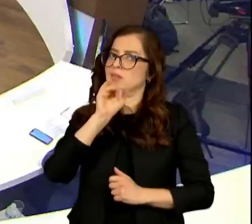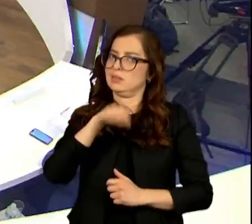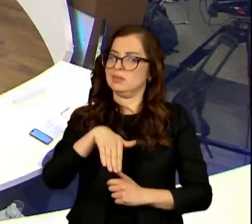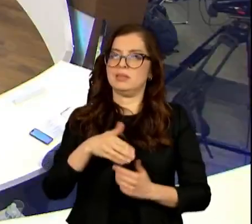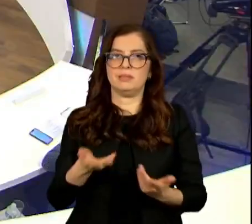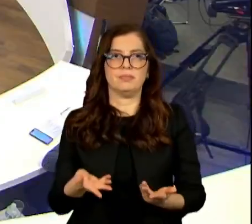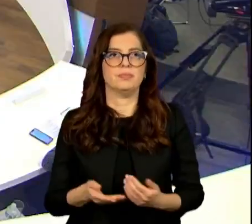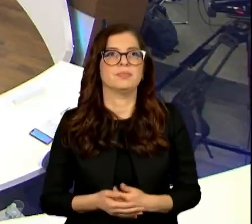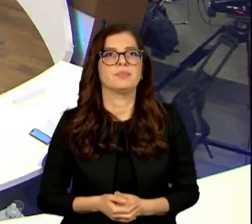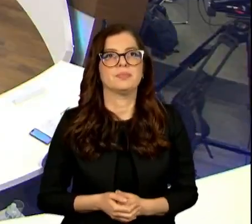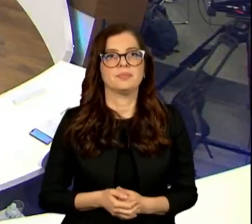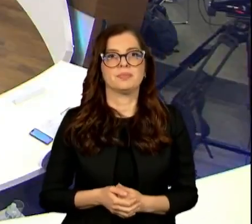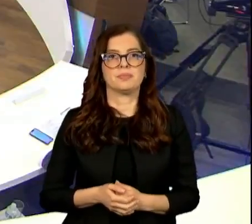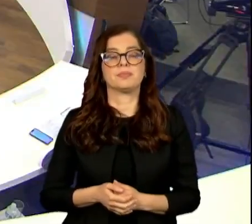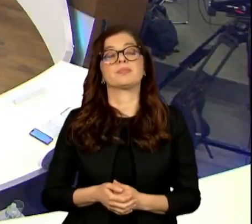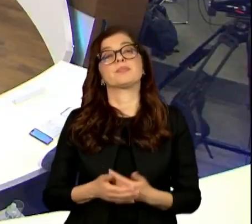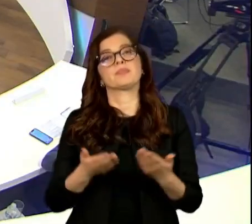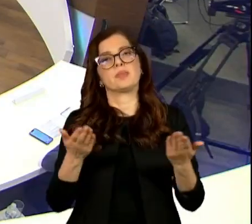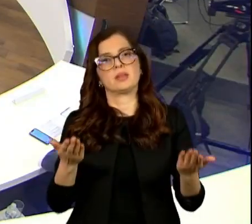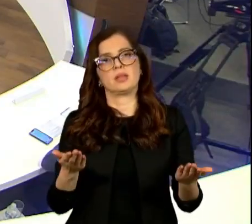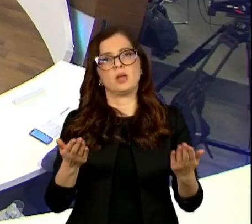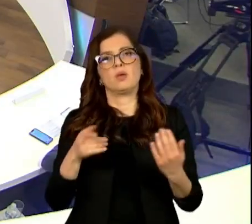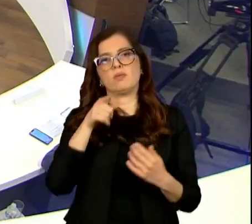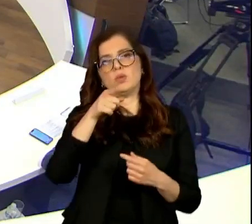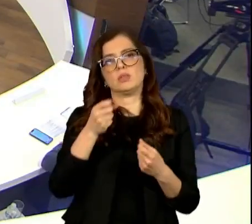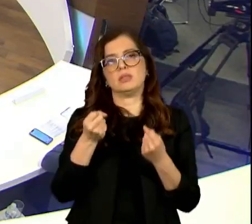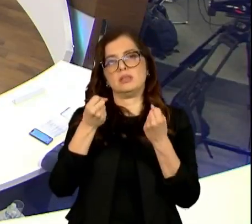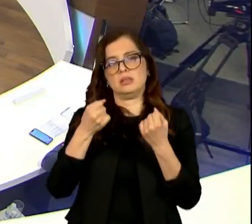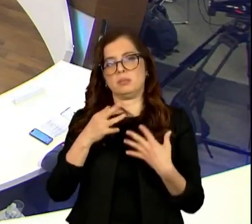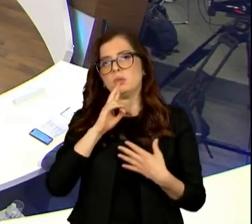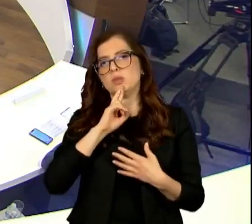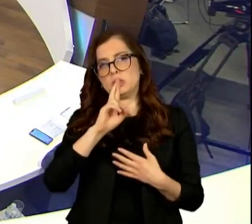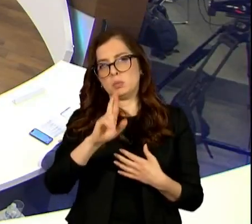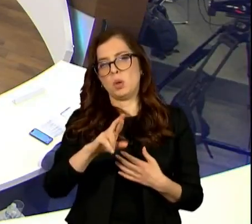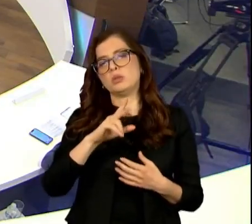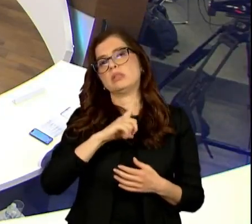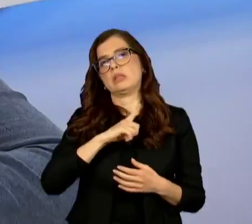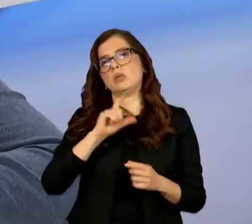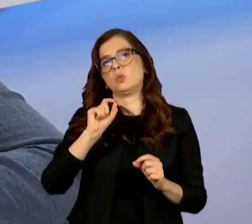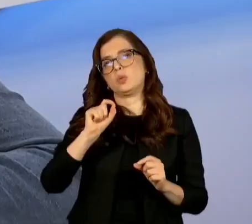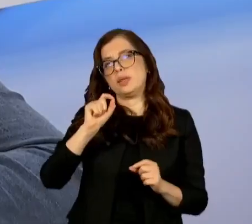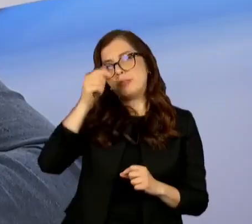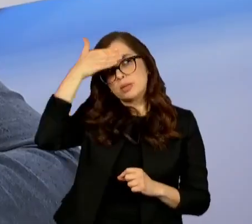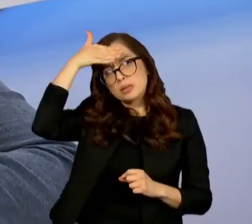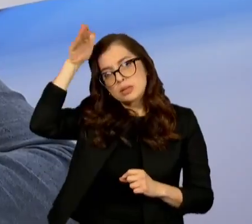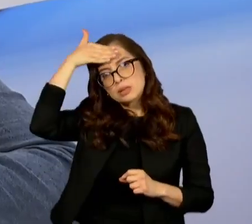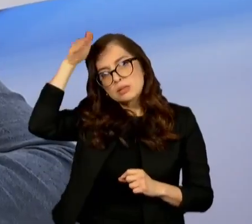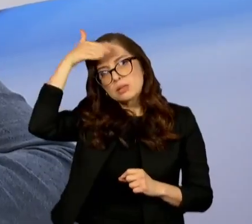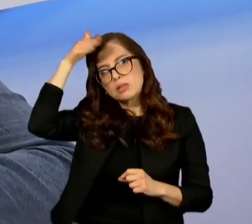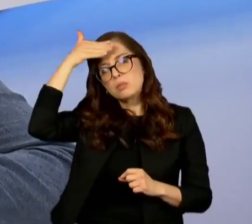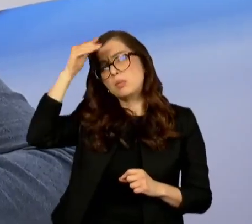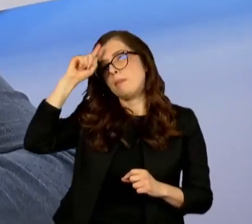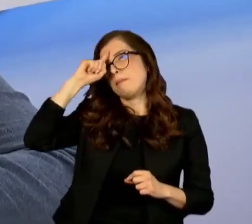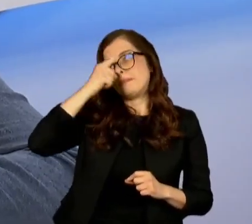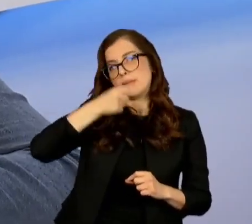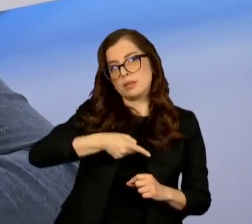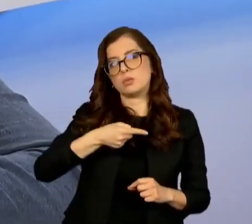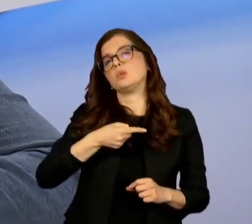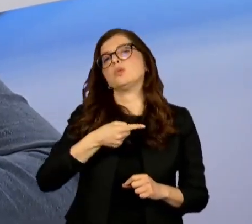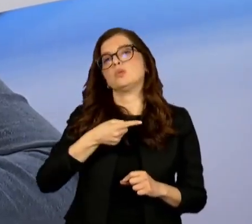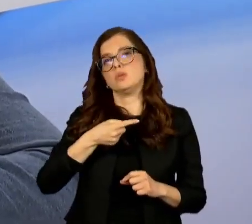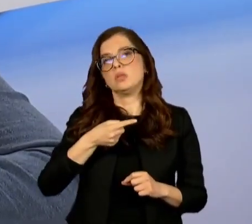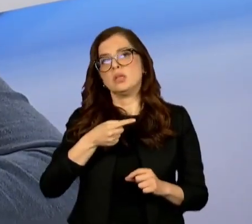Professor, o senhor mencionou agora na resposta para a Vera o envio de tropas que o governo Trump fez há poucos meses atrás da Guarda Nacional para